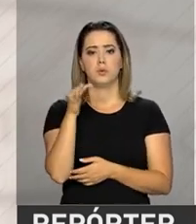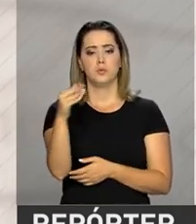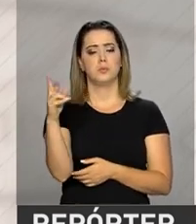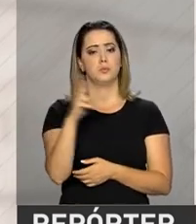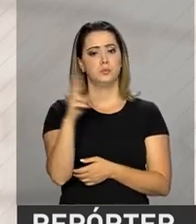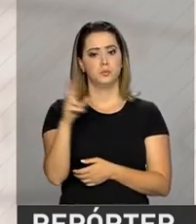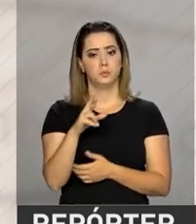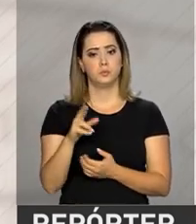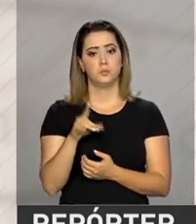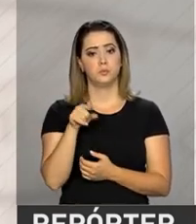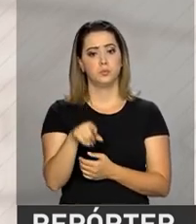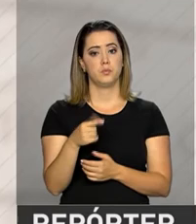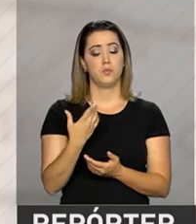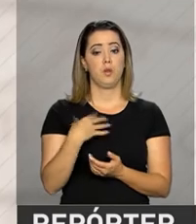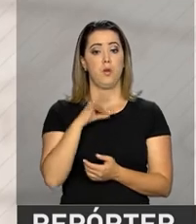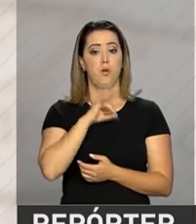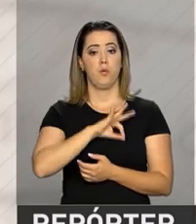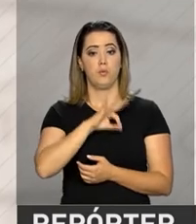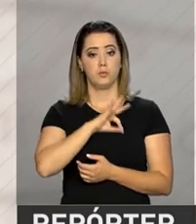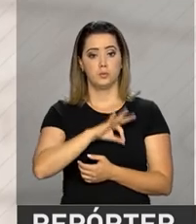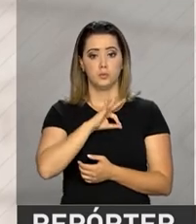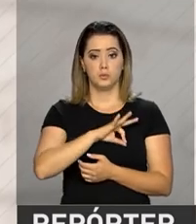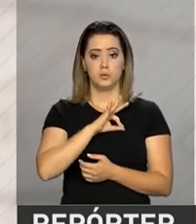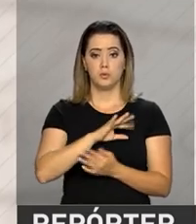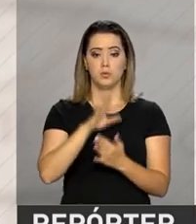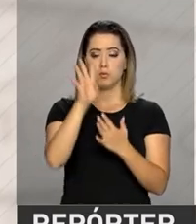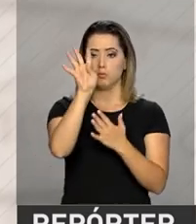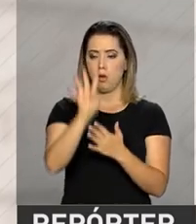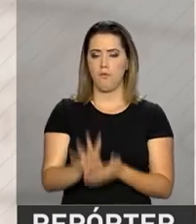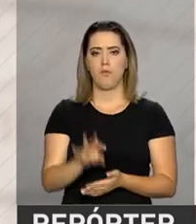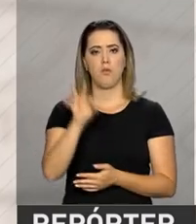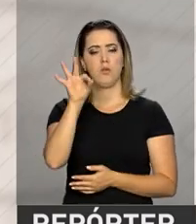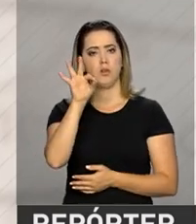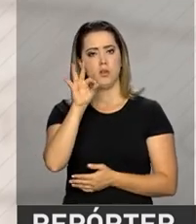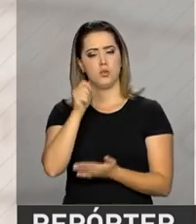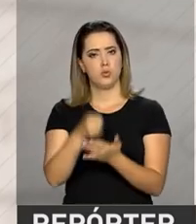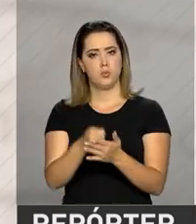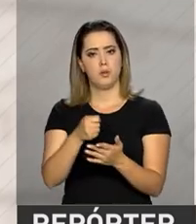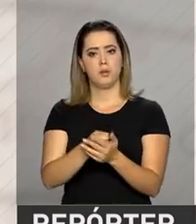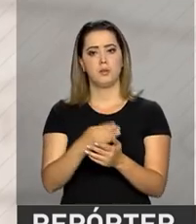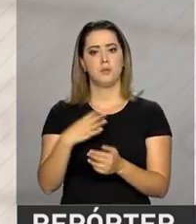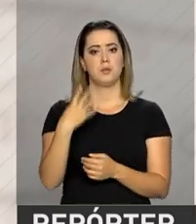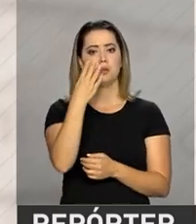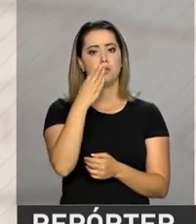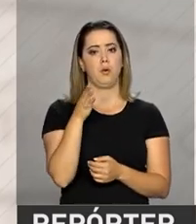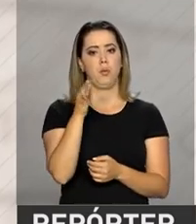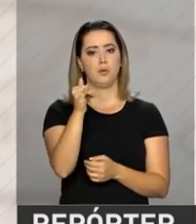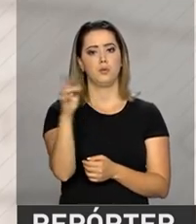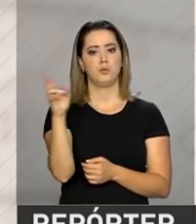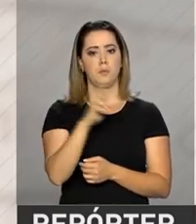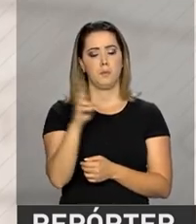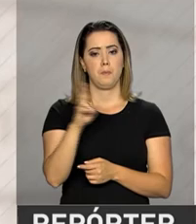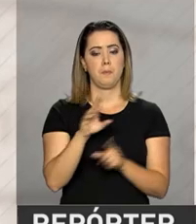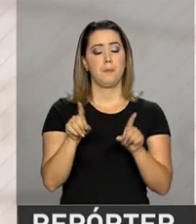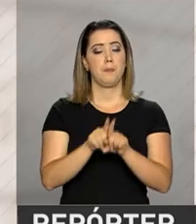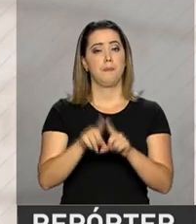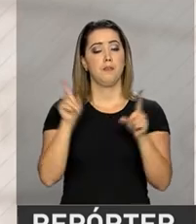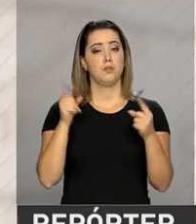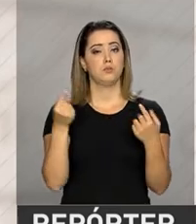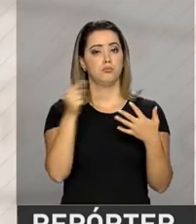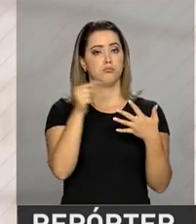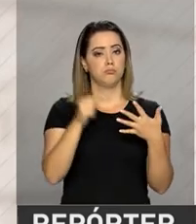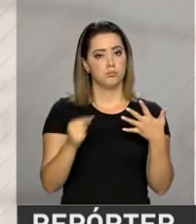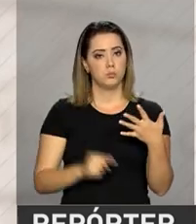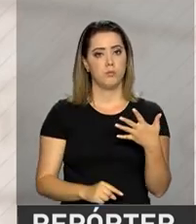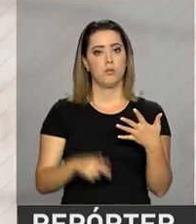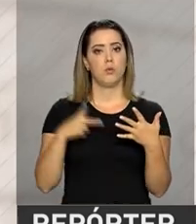mais a remuneração da folha de pagamento que pode gerar até 4 bilhões de reais já entre as